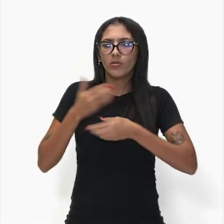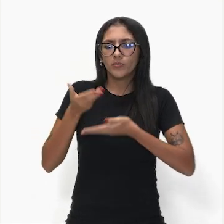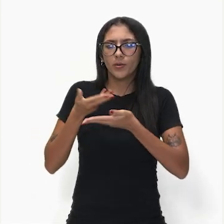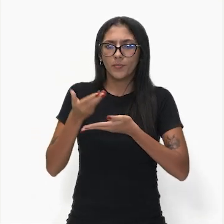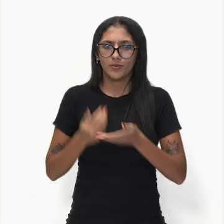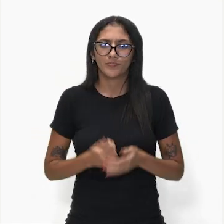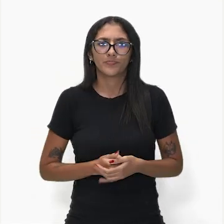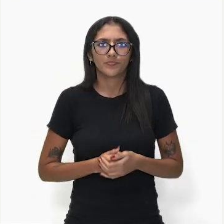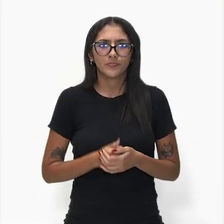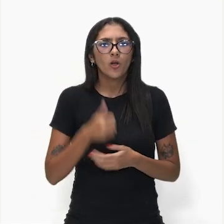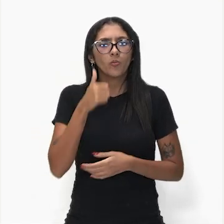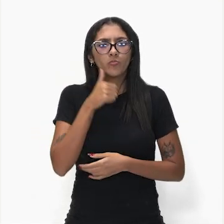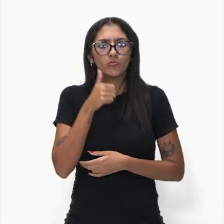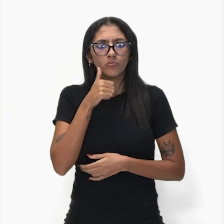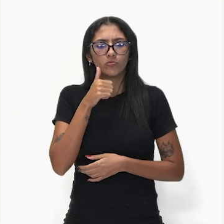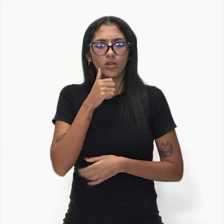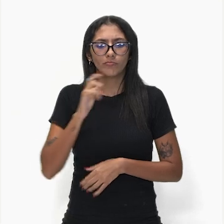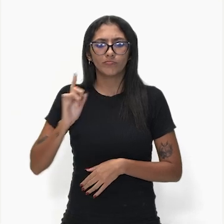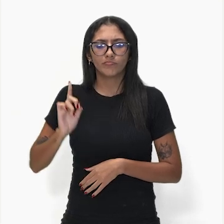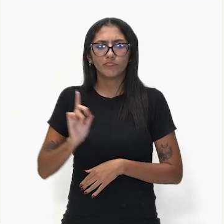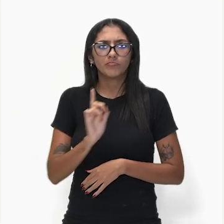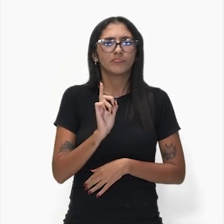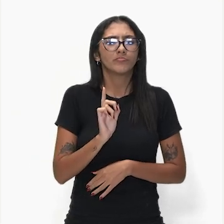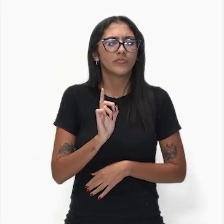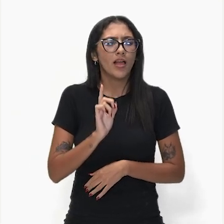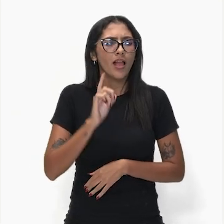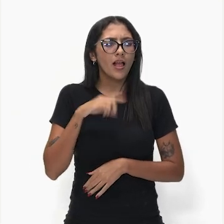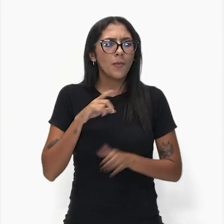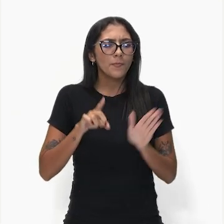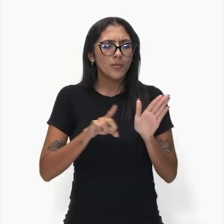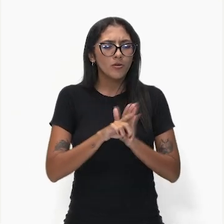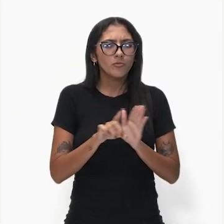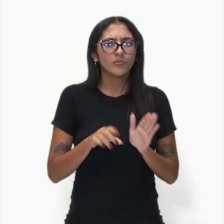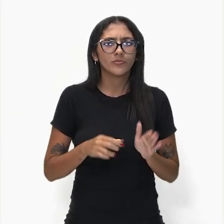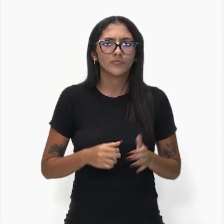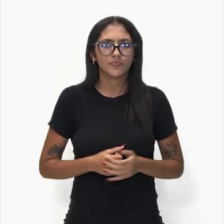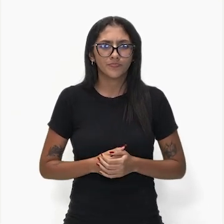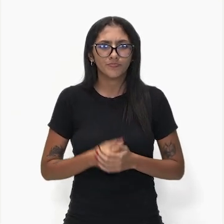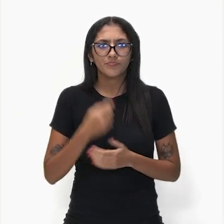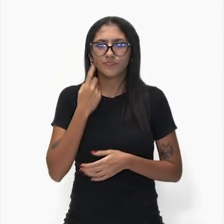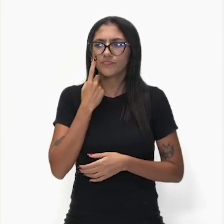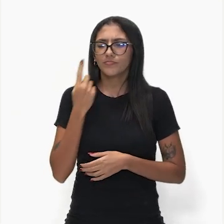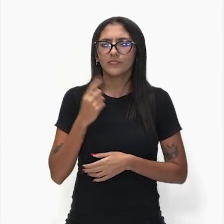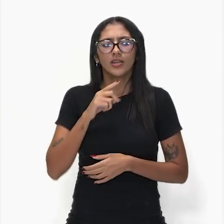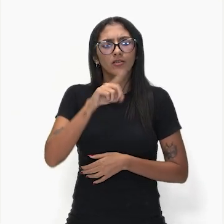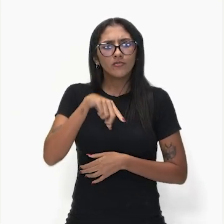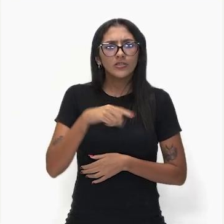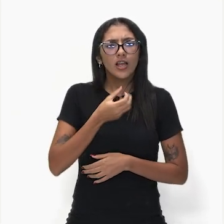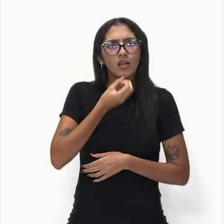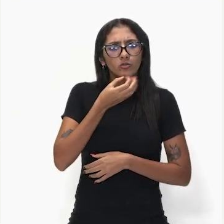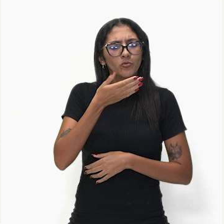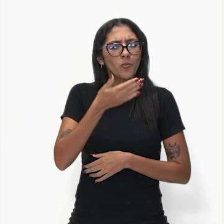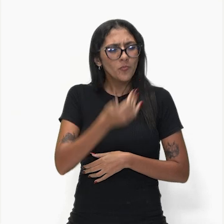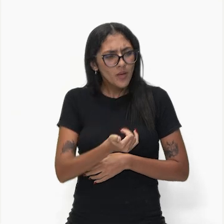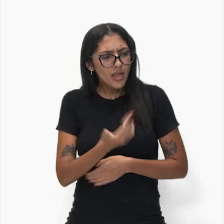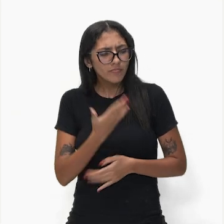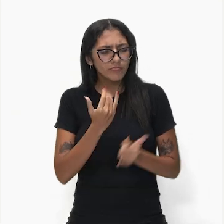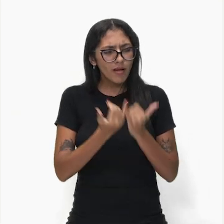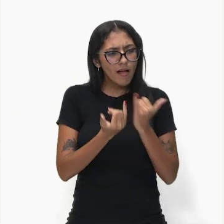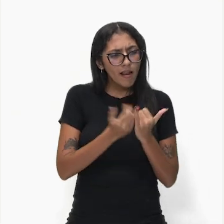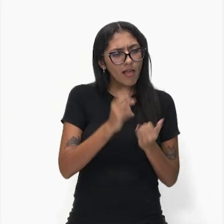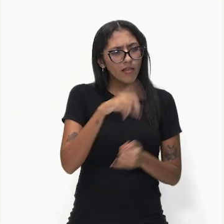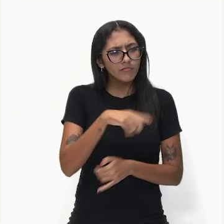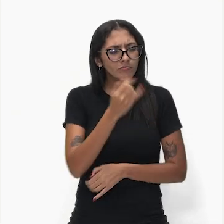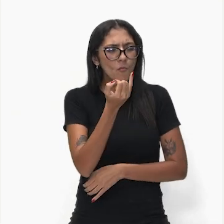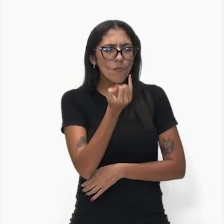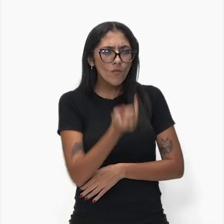moça se dirigiu a Cordolina, a Conceição pergunta, e você, comadre? Olha só essa pergunta. E você, comadre, como vai? Tão fraquinha,